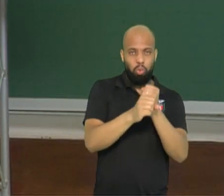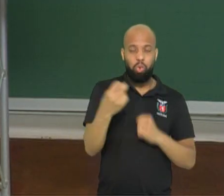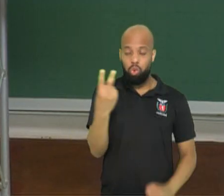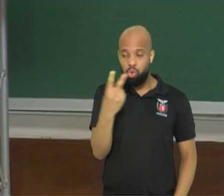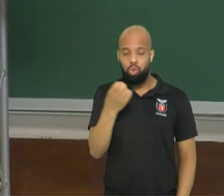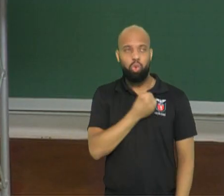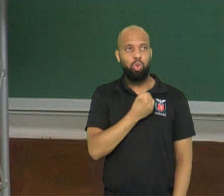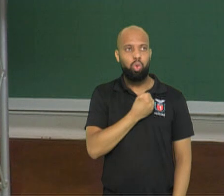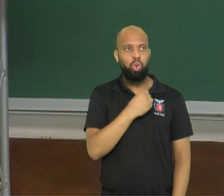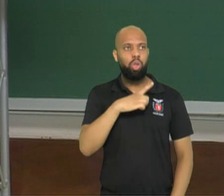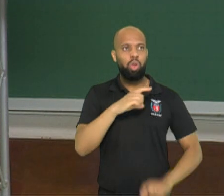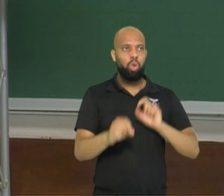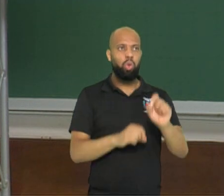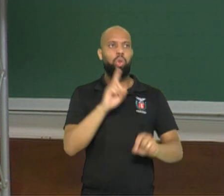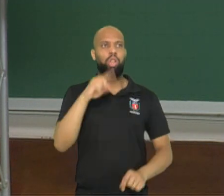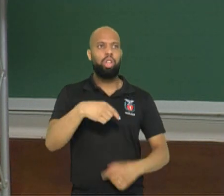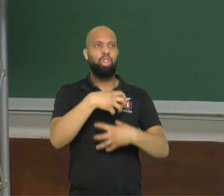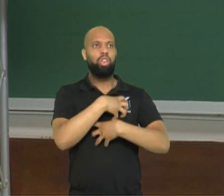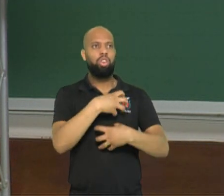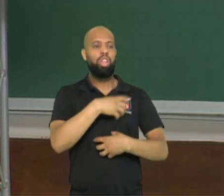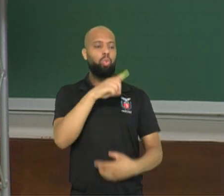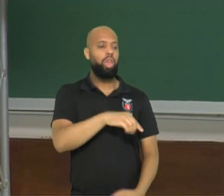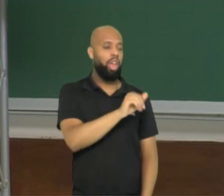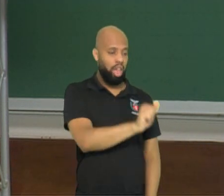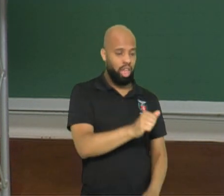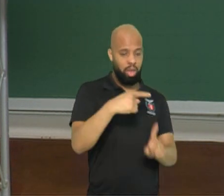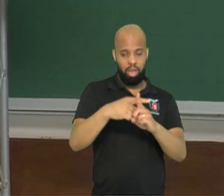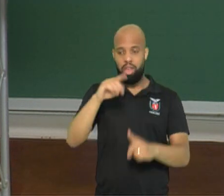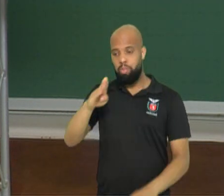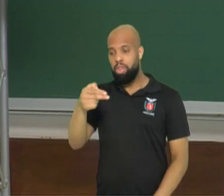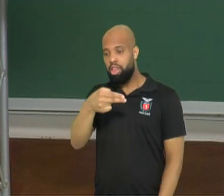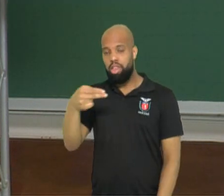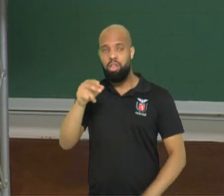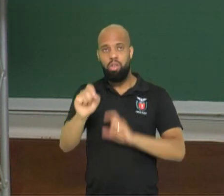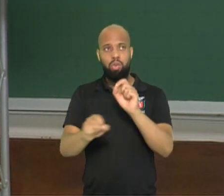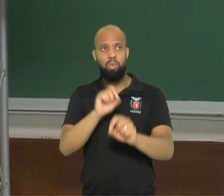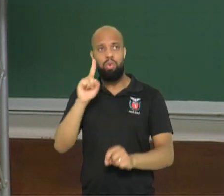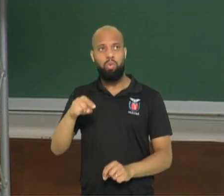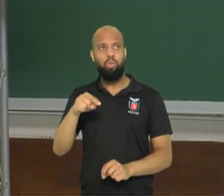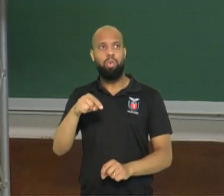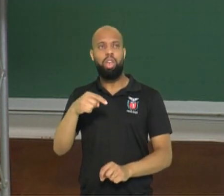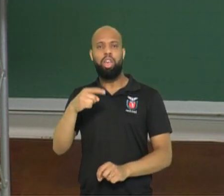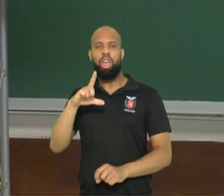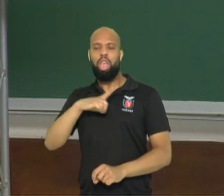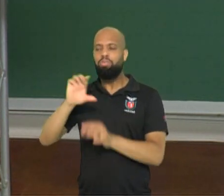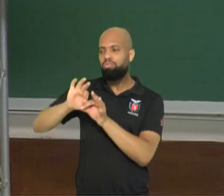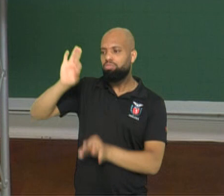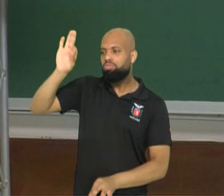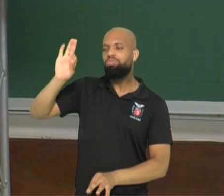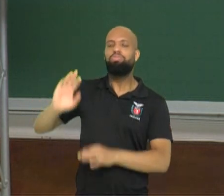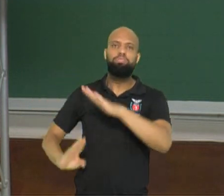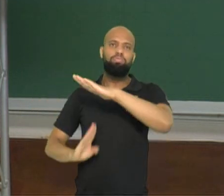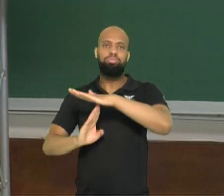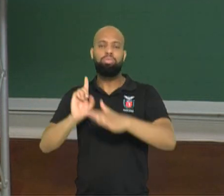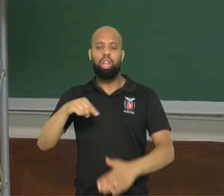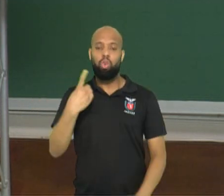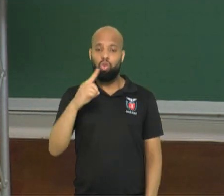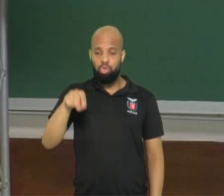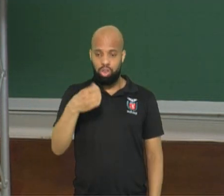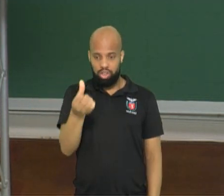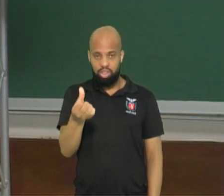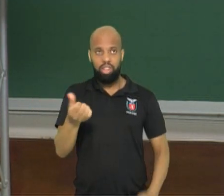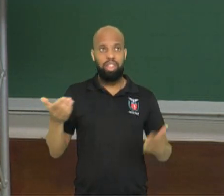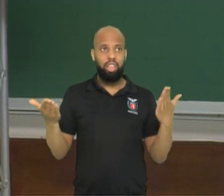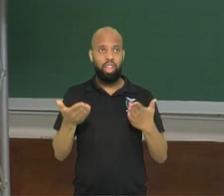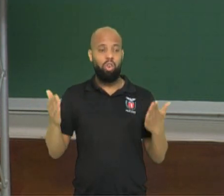tenho A mais B vai ser igual à altura máxima. que no caso é 1,6. E a